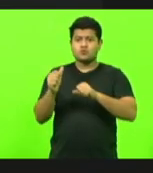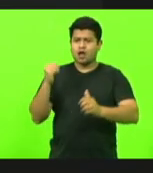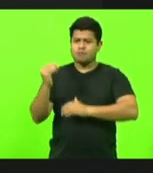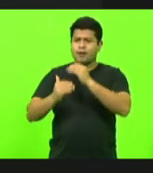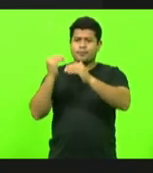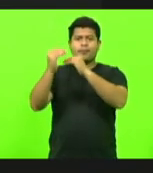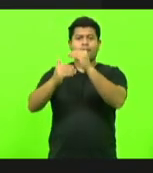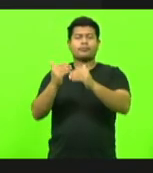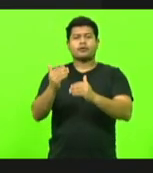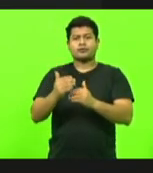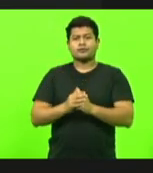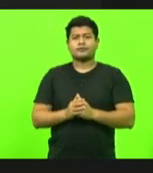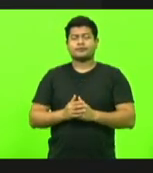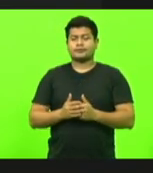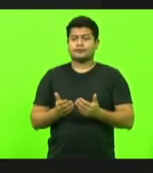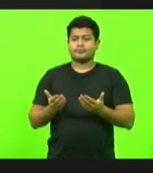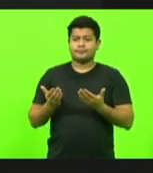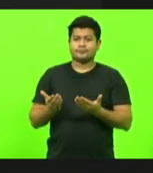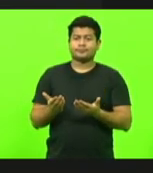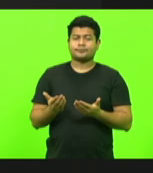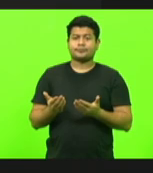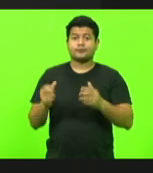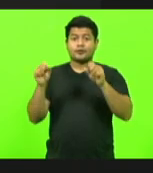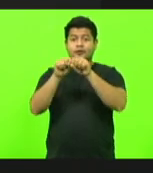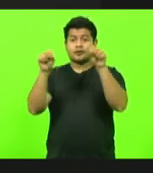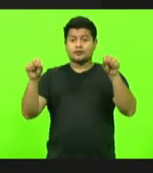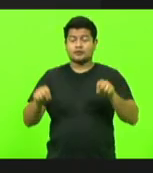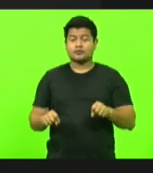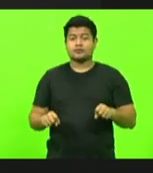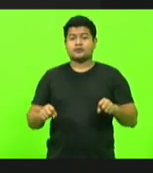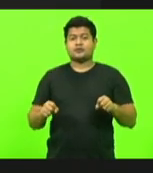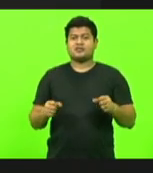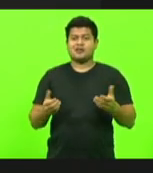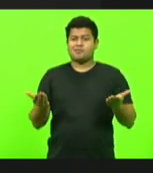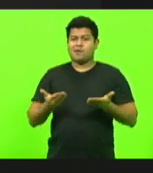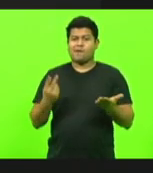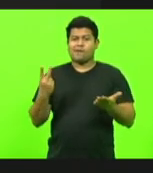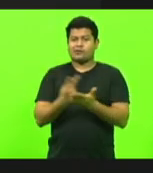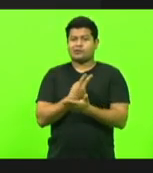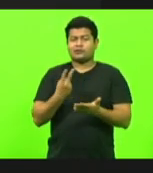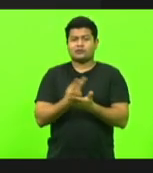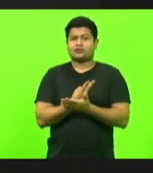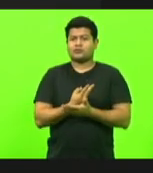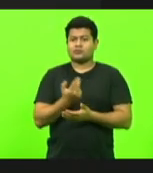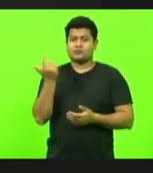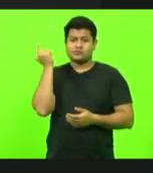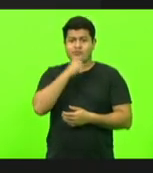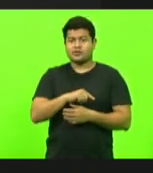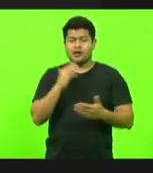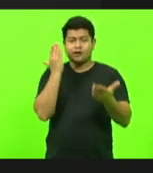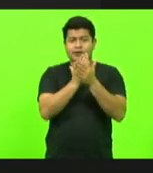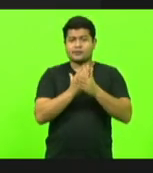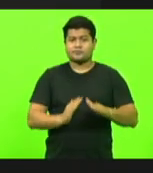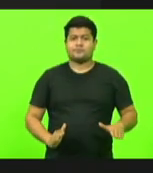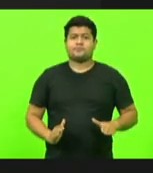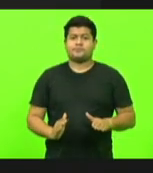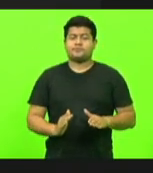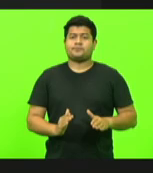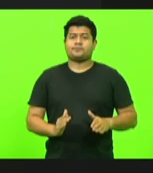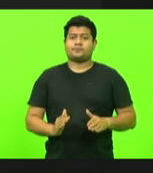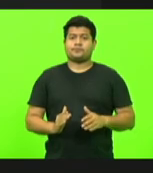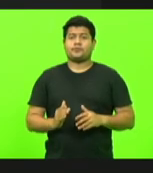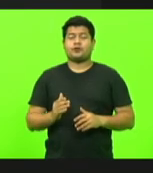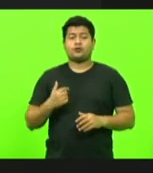Brasil passar por uma transformação, esse sistema vil, depravado, ser lançado por terra. E fomos